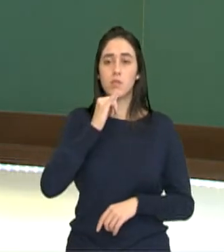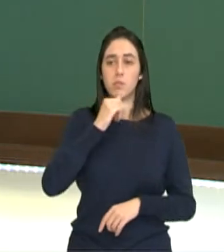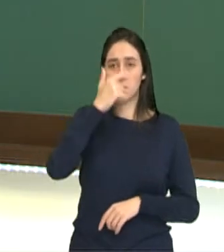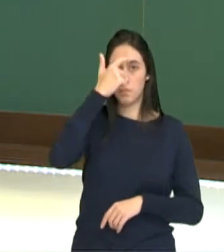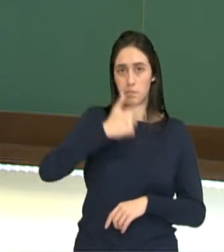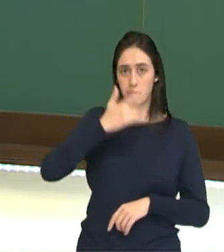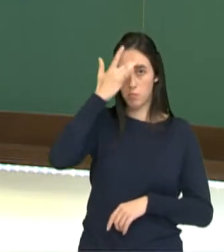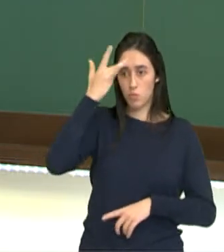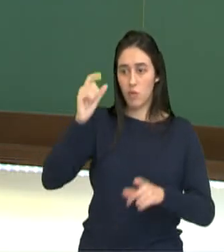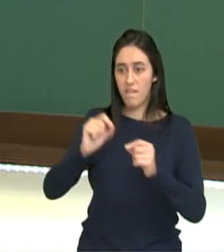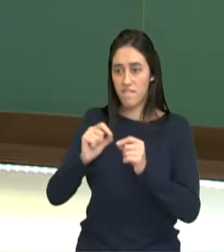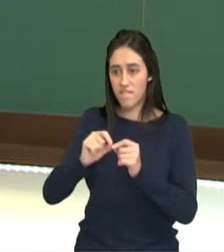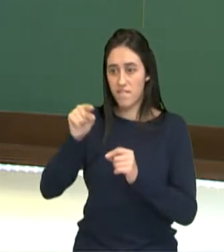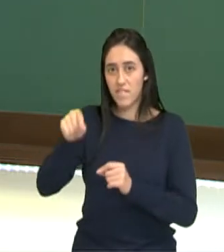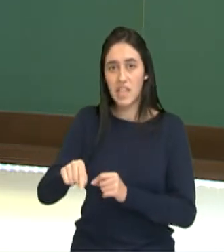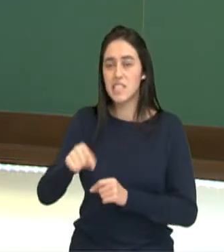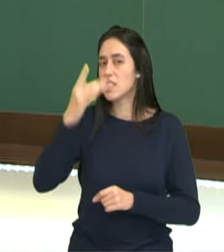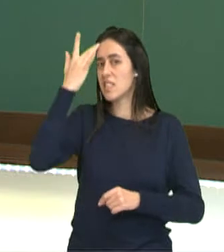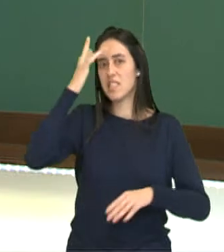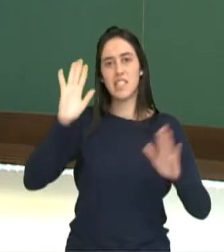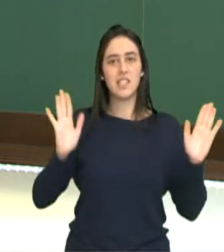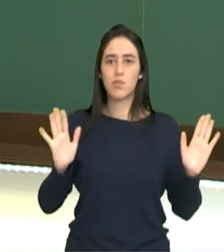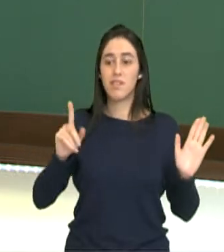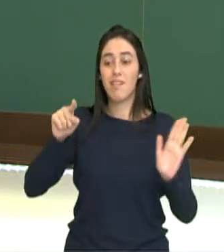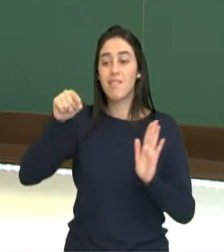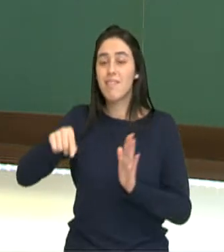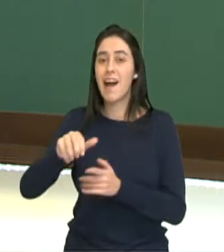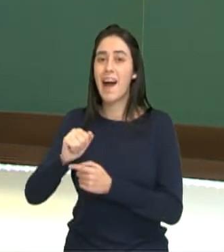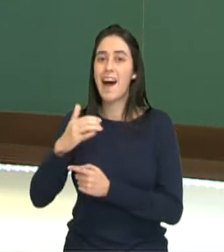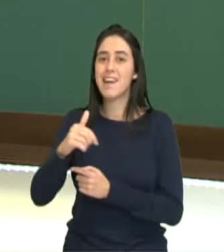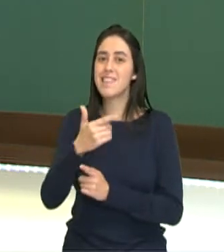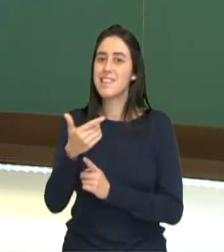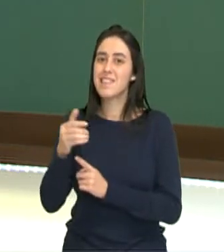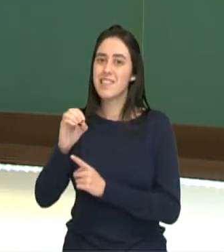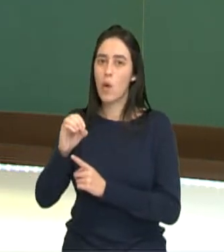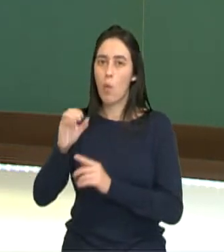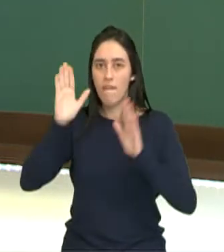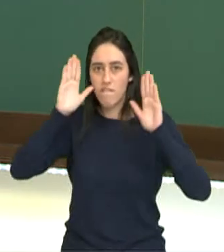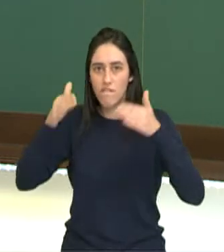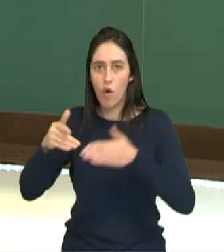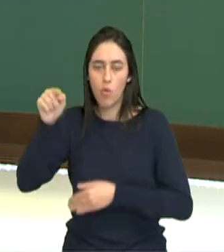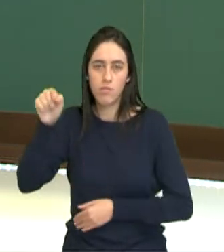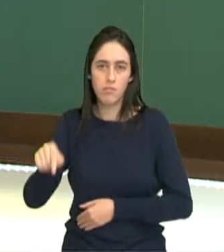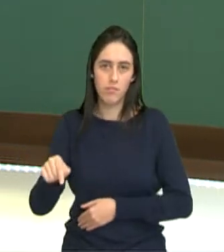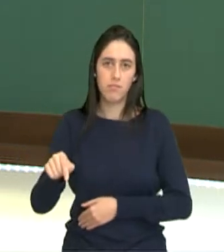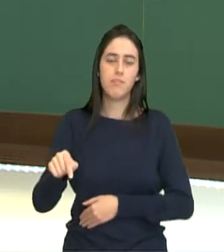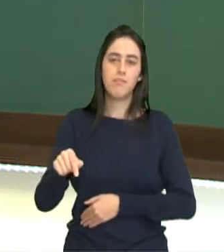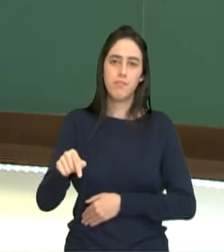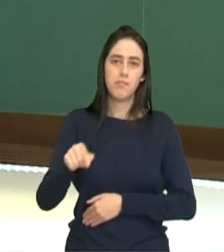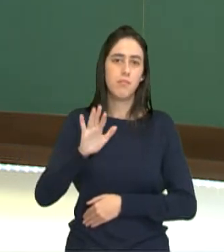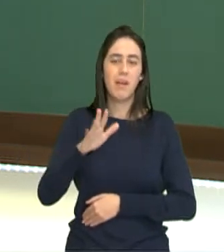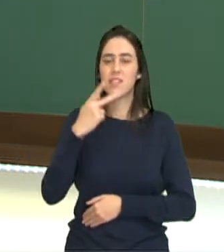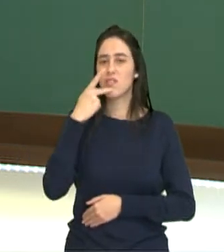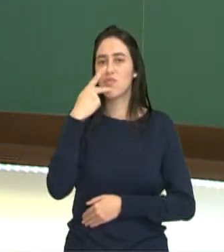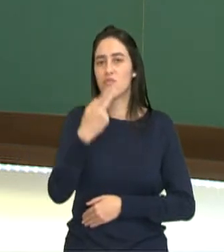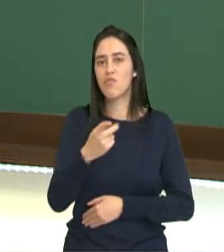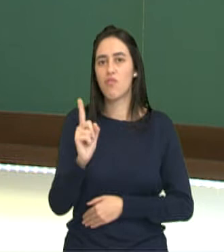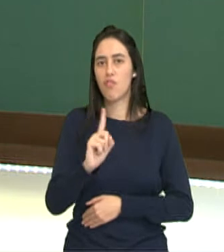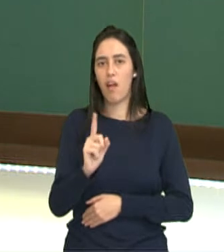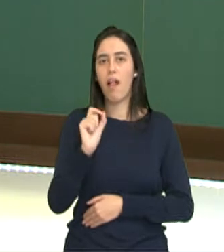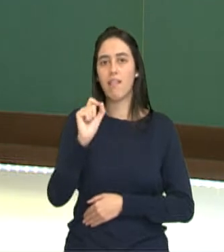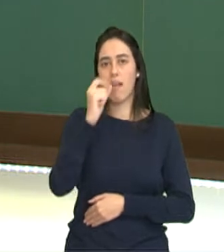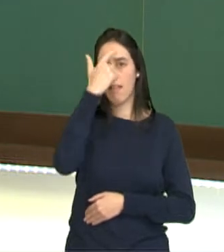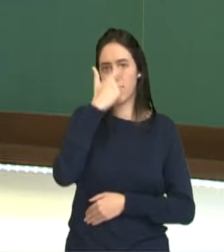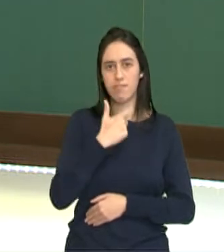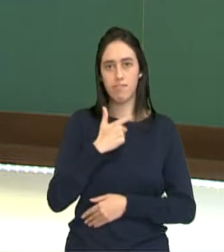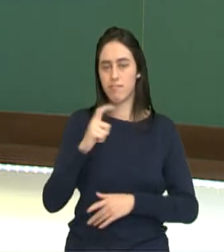conhecido, o foco está na ação, sabe-se quem fez a ação, mas é preferível não dizer. Gente, na